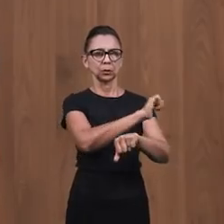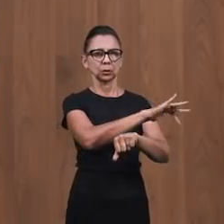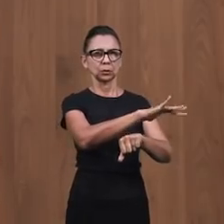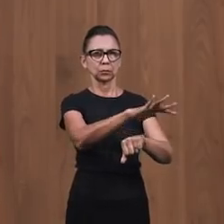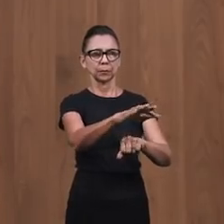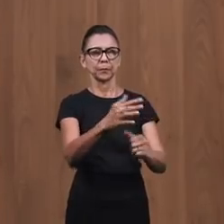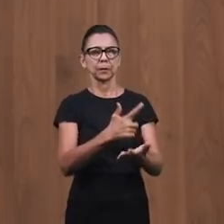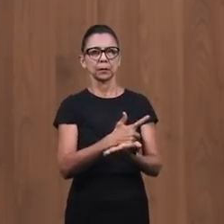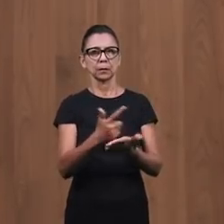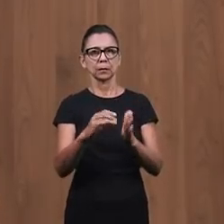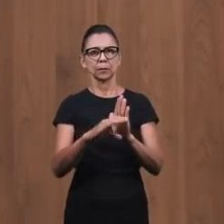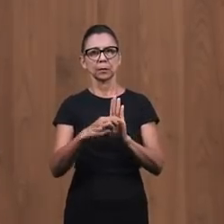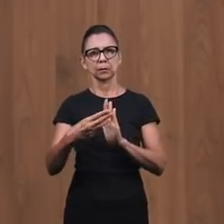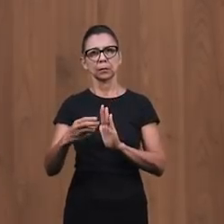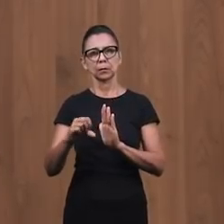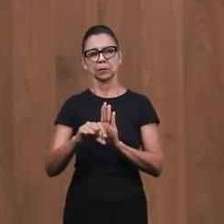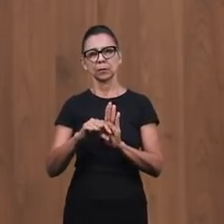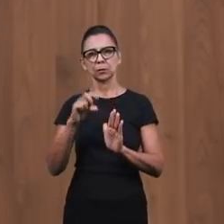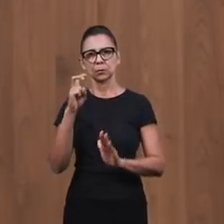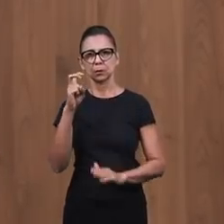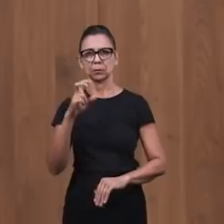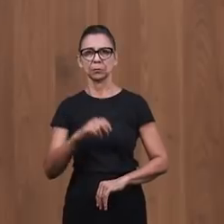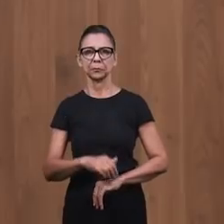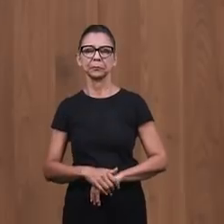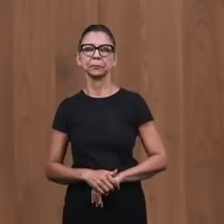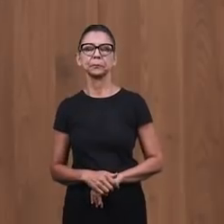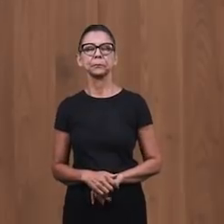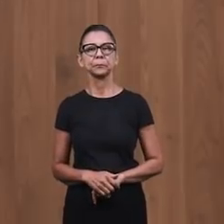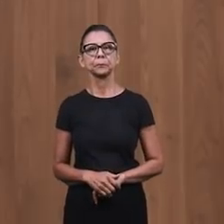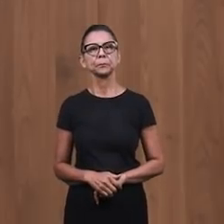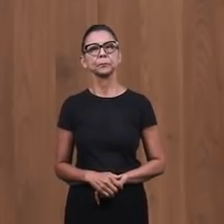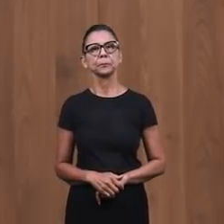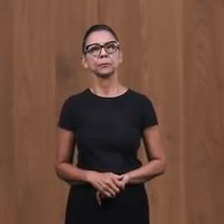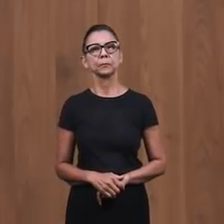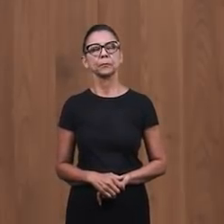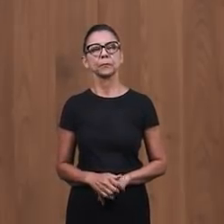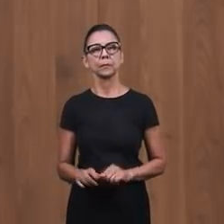de Gênesis, capítulo 39, verso 5.